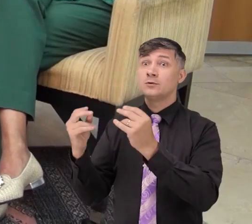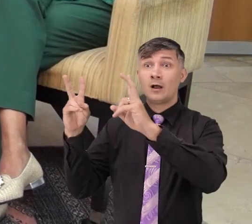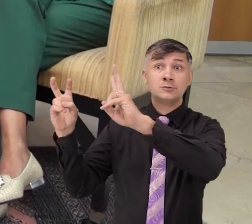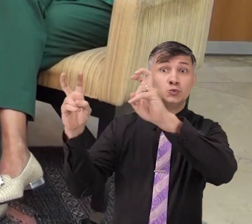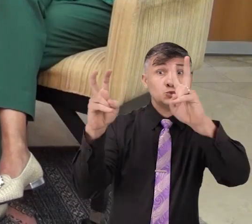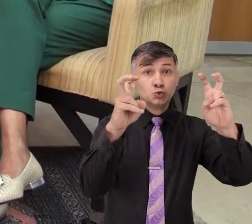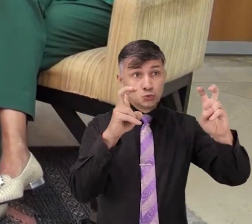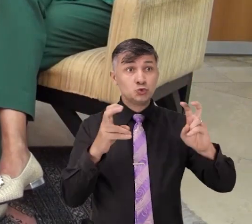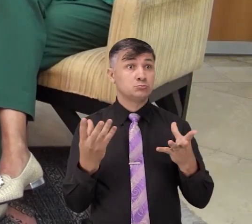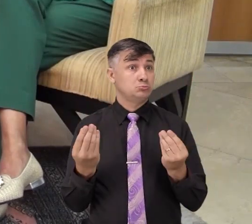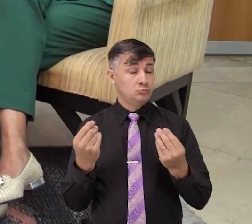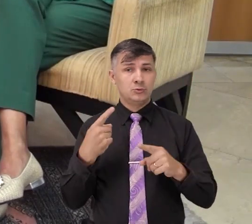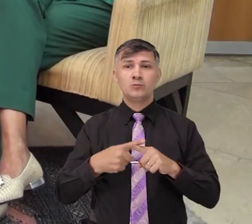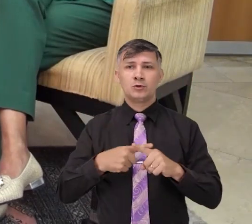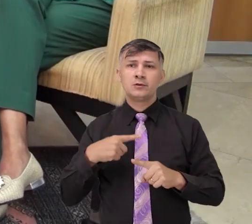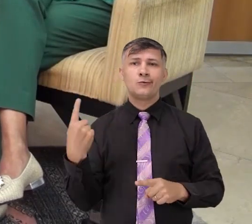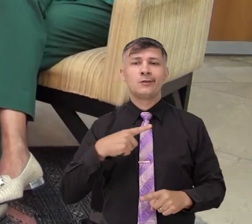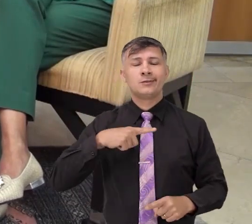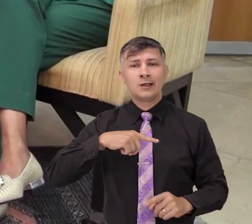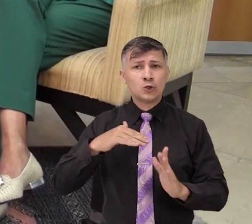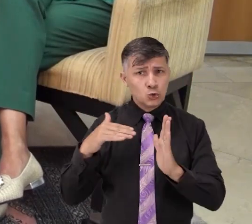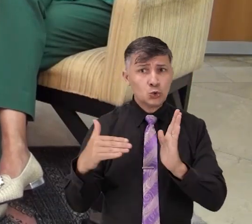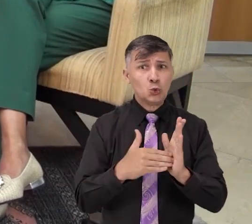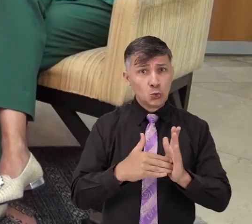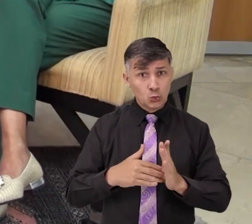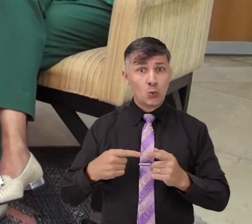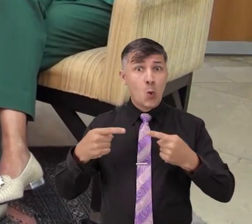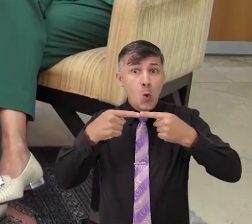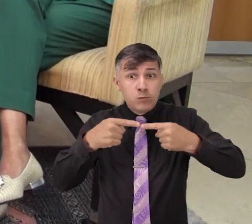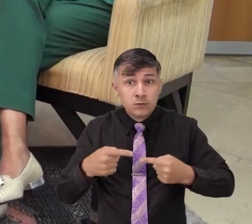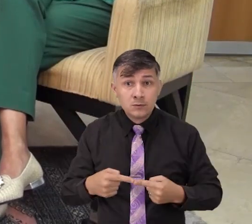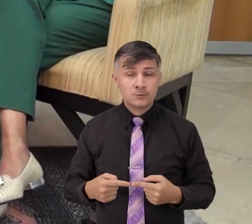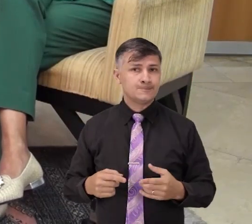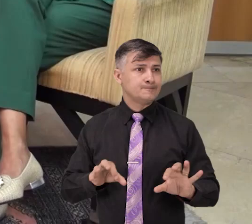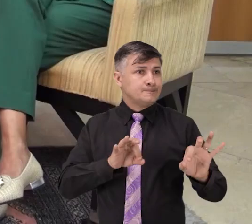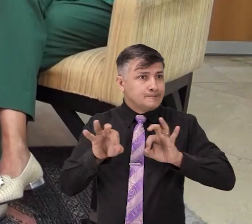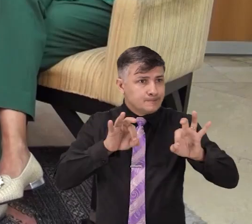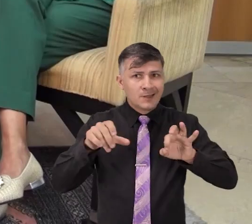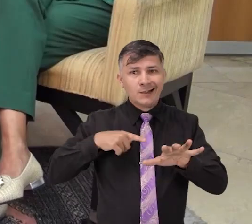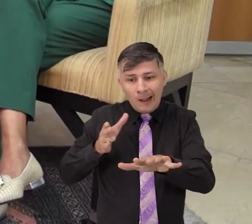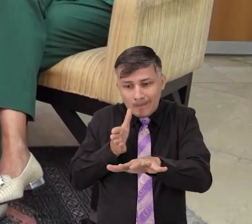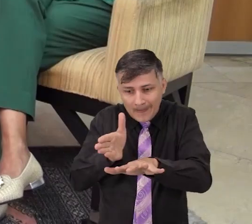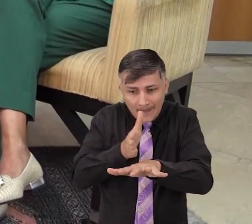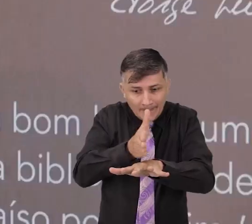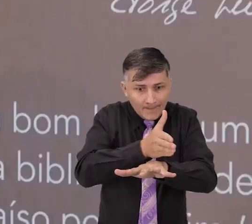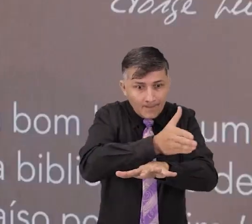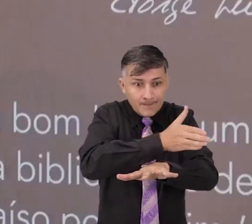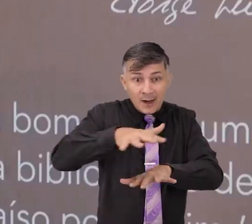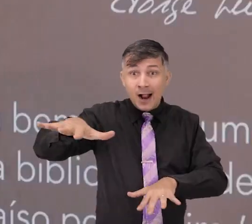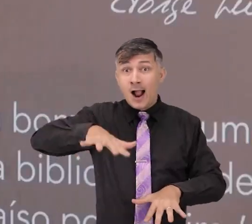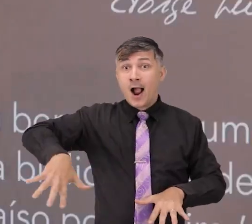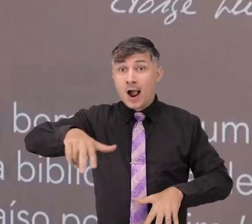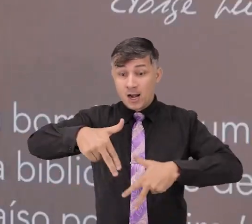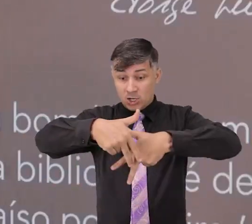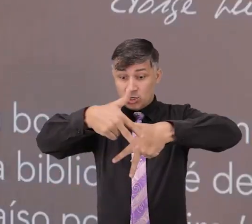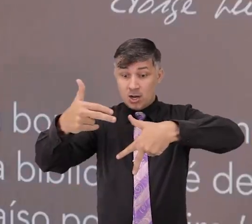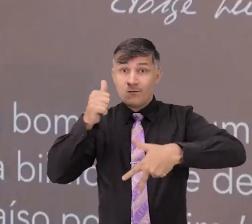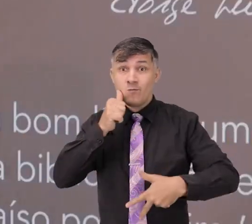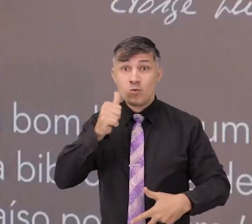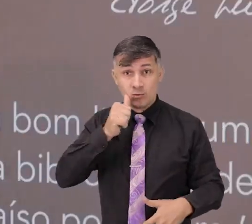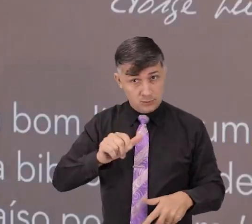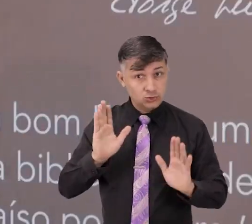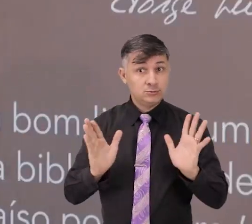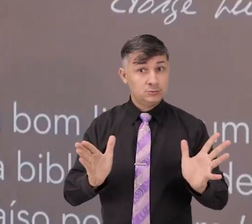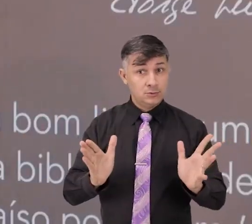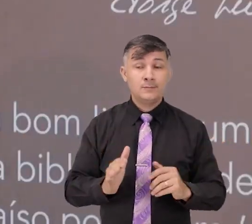também de interseccionalidade na questão Exatamente. Do gênero feminino, Exatamente. Né? Quando você fala... advocacia